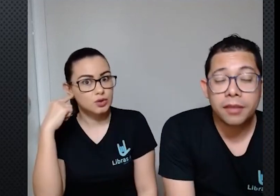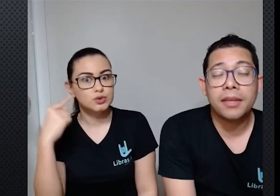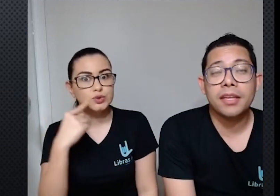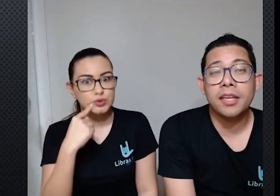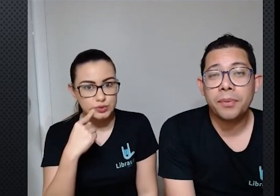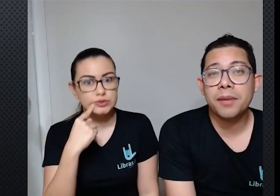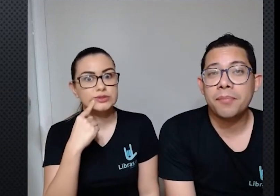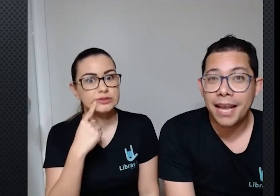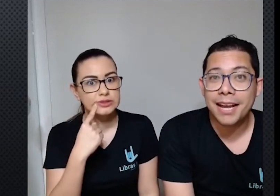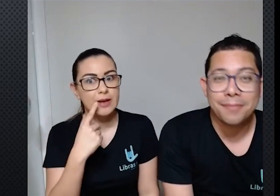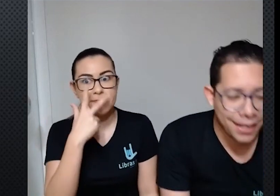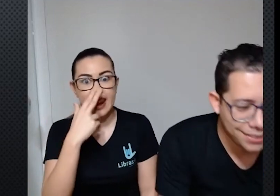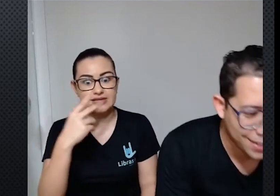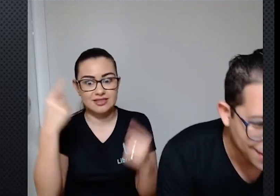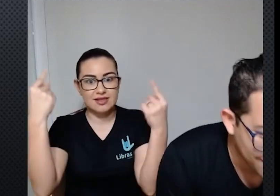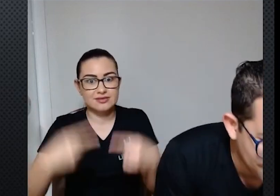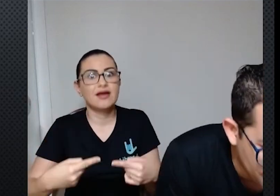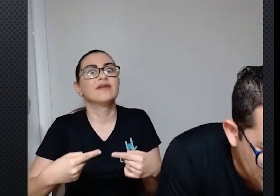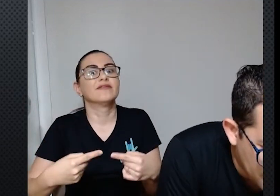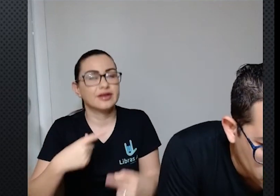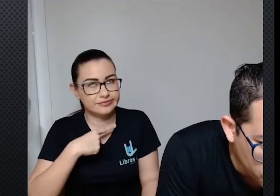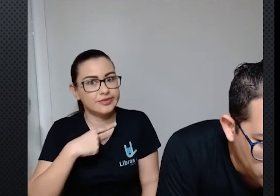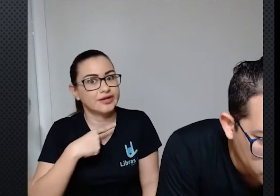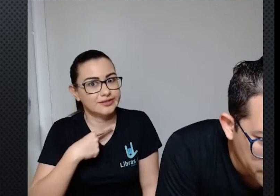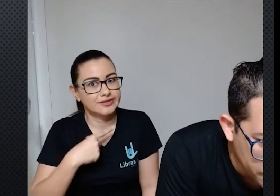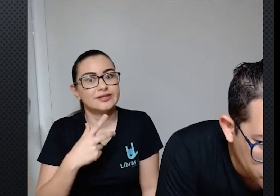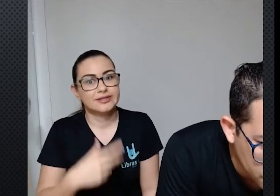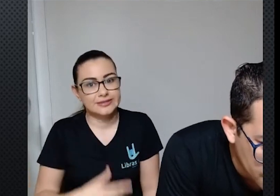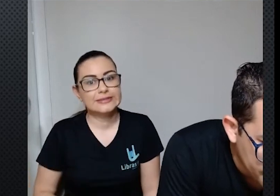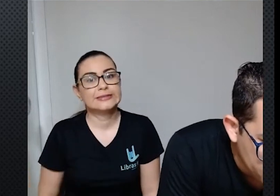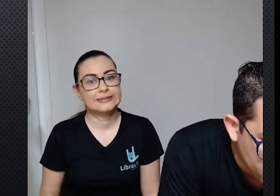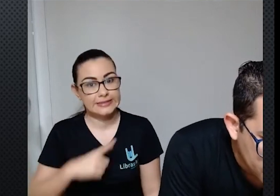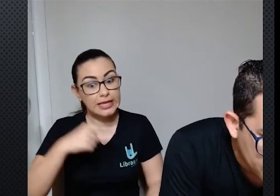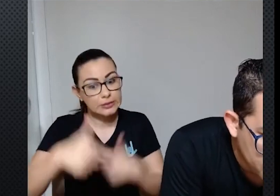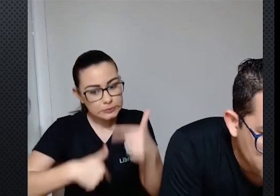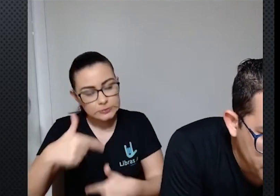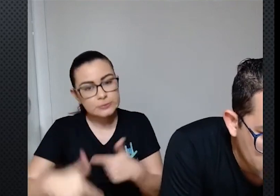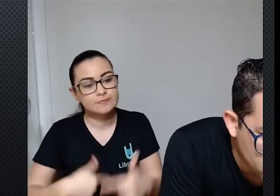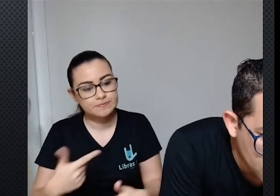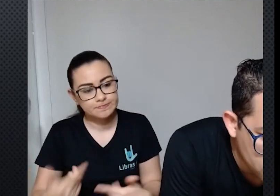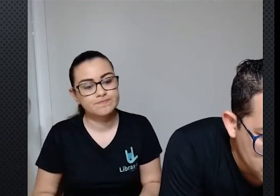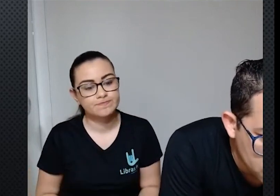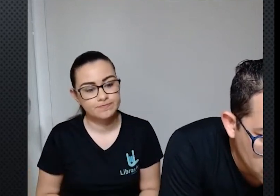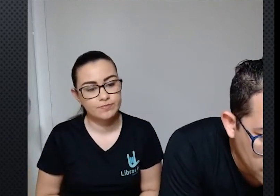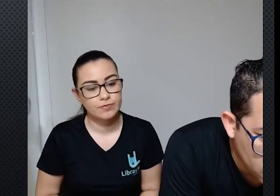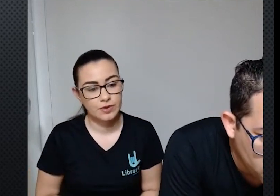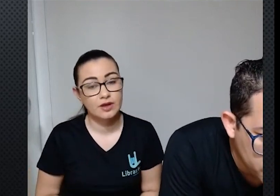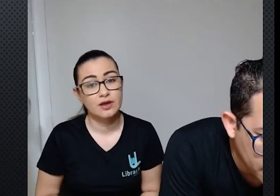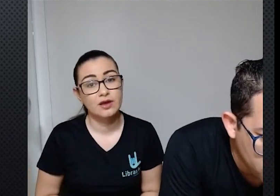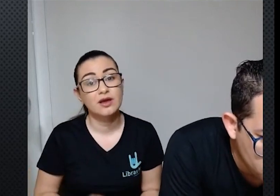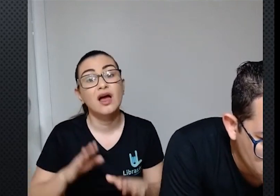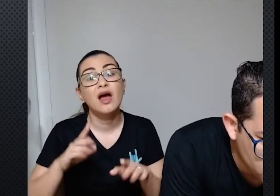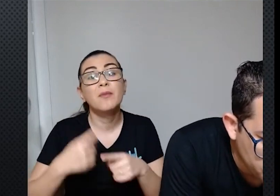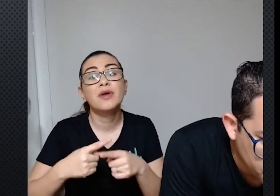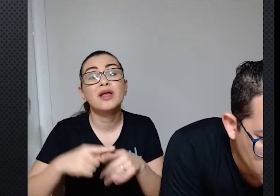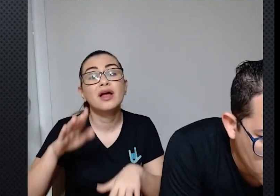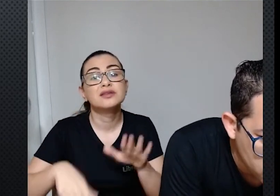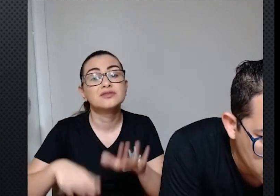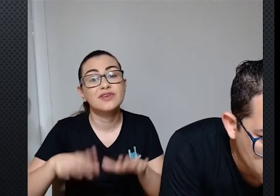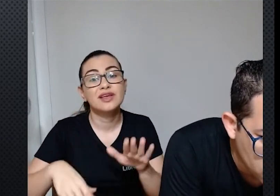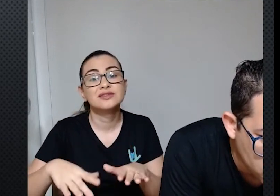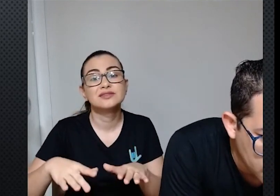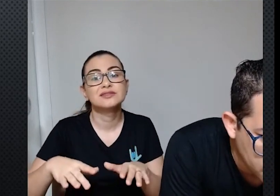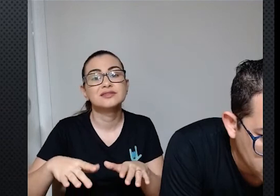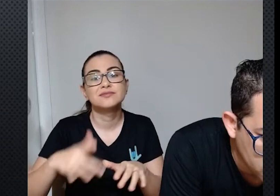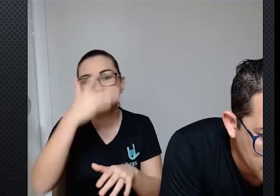super, hiper, megamente desafiador. Muito mesmo, né? Principalmente quando às vezes não é compreendido. Eu acho